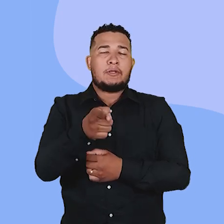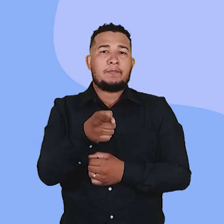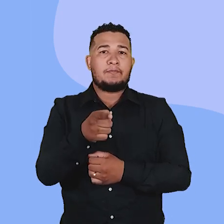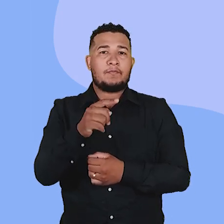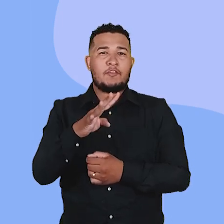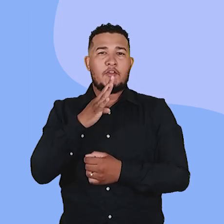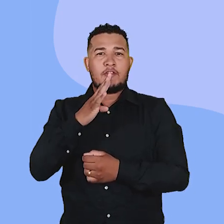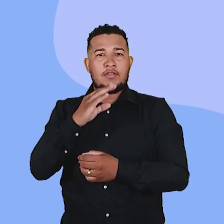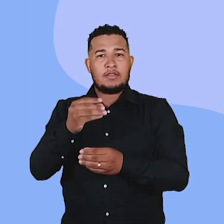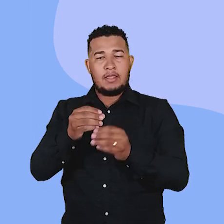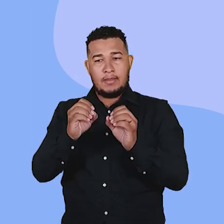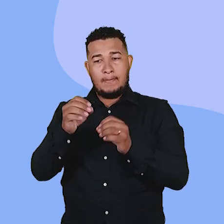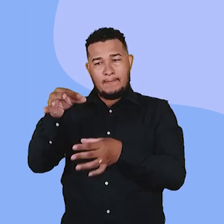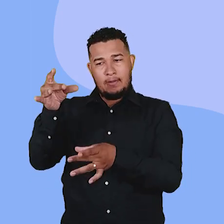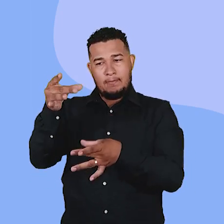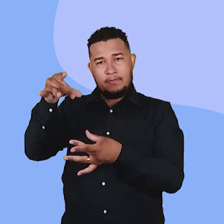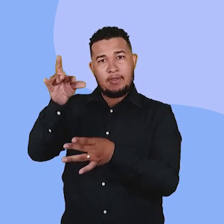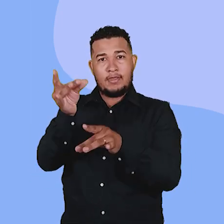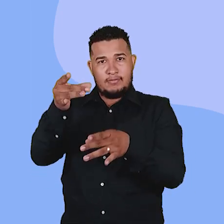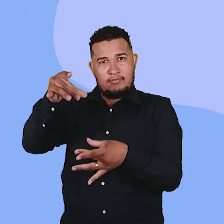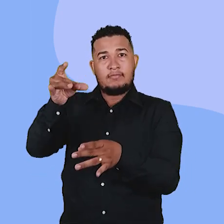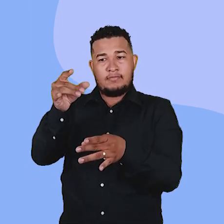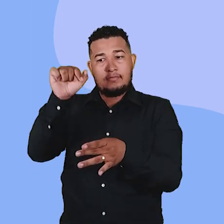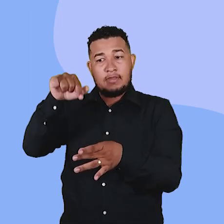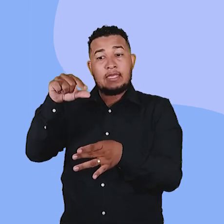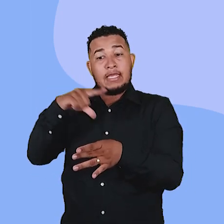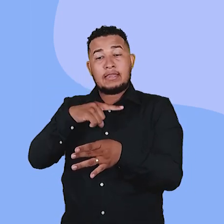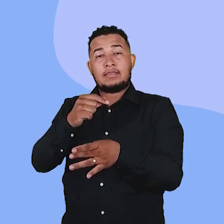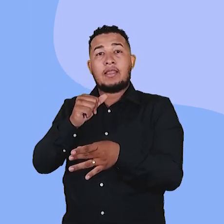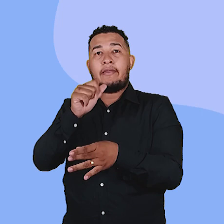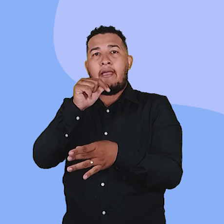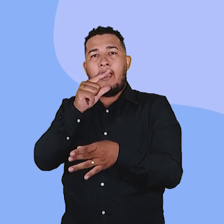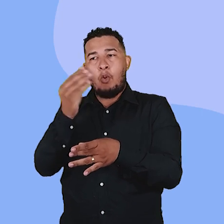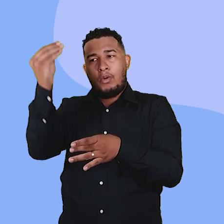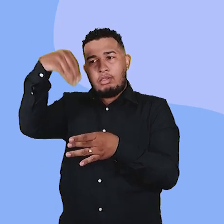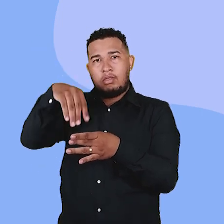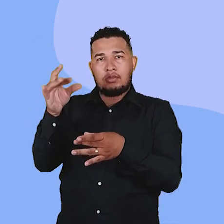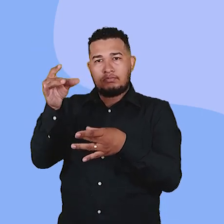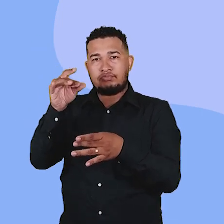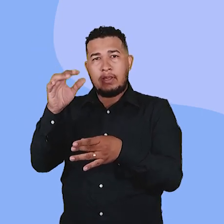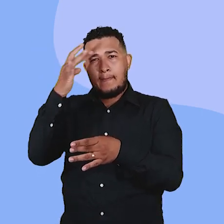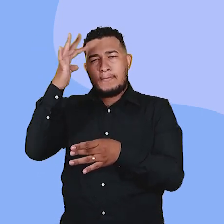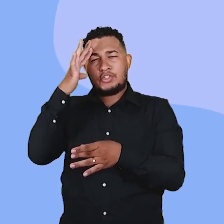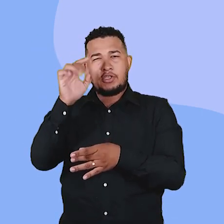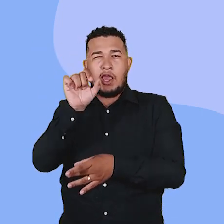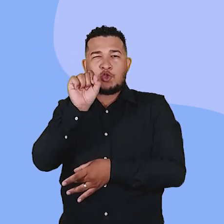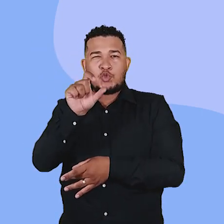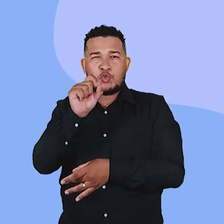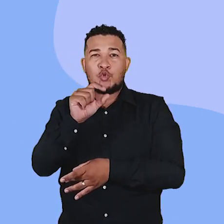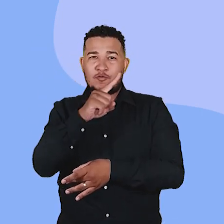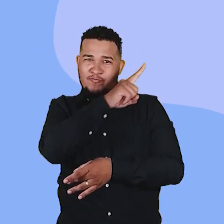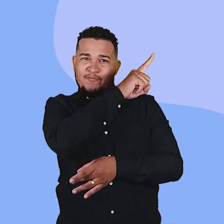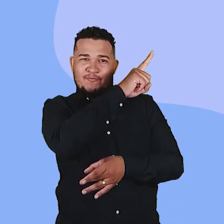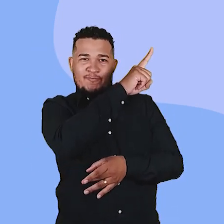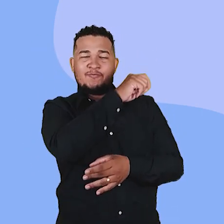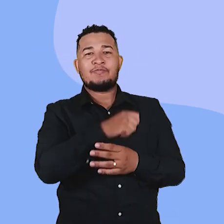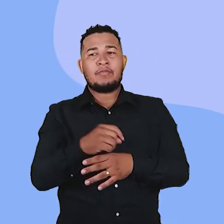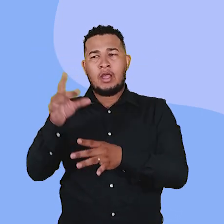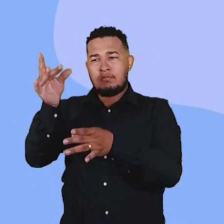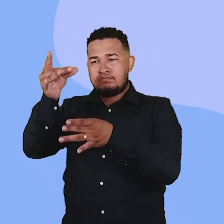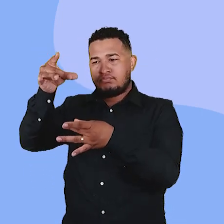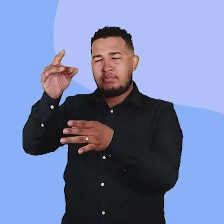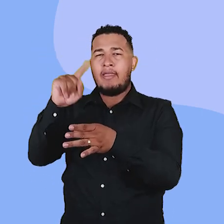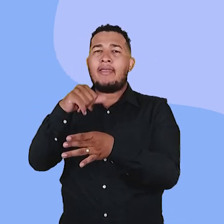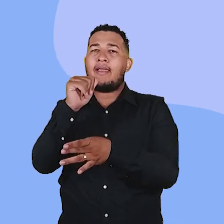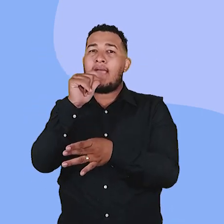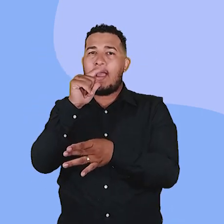um cilindro, um becker, onde tem uma água ali dentro. Então vamos supor que essas bolinhas azuis aí na tela sejam